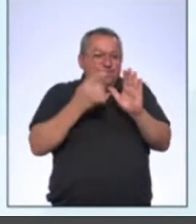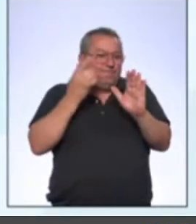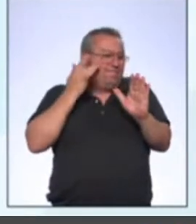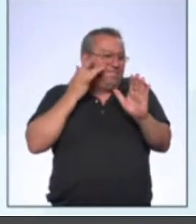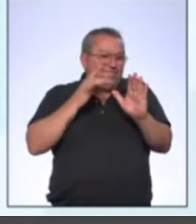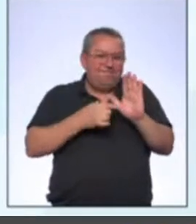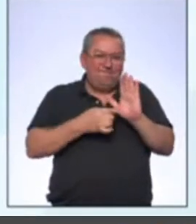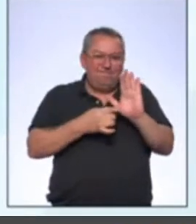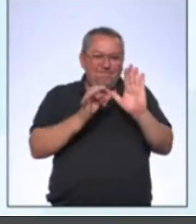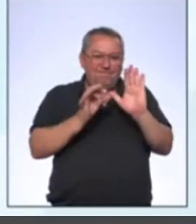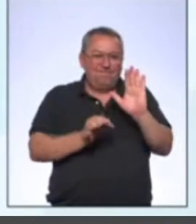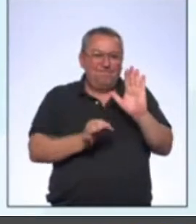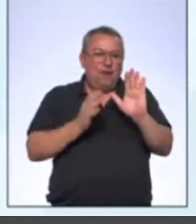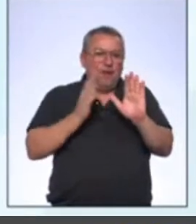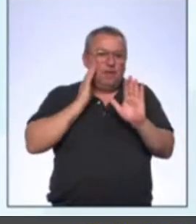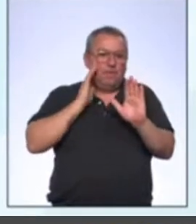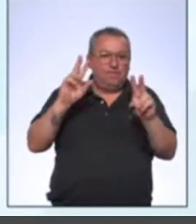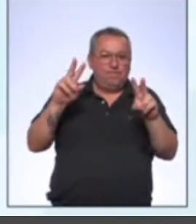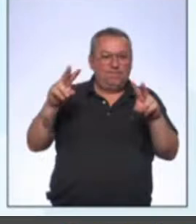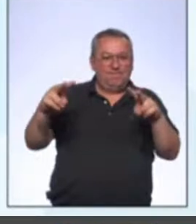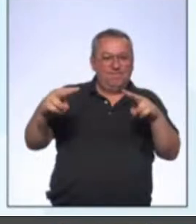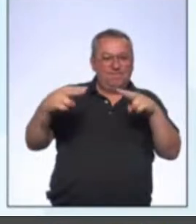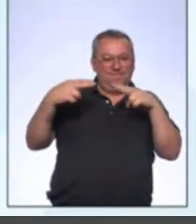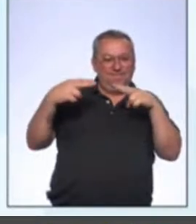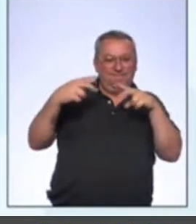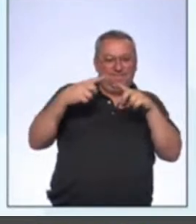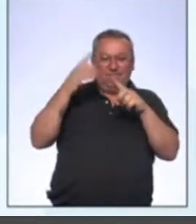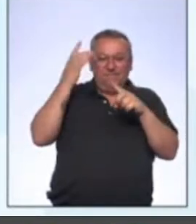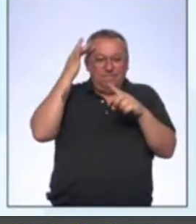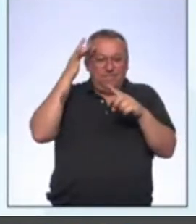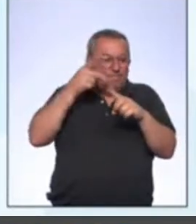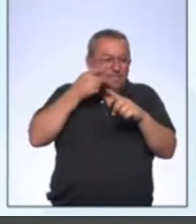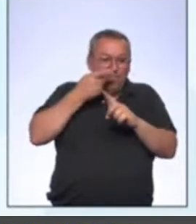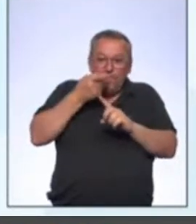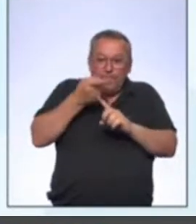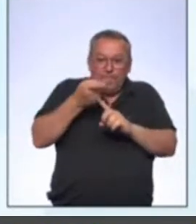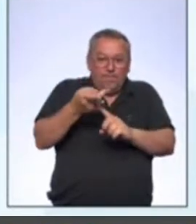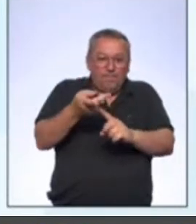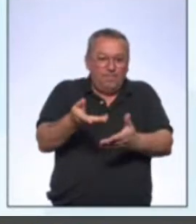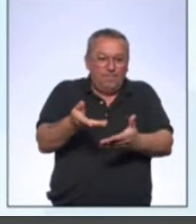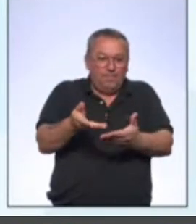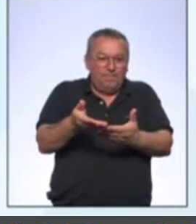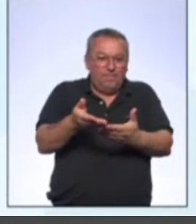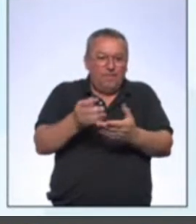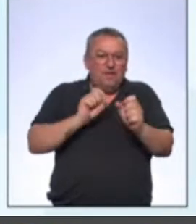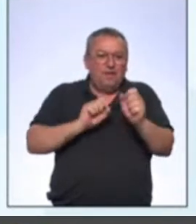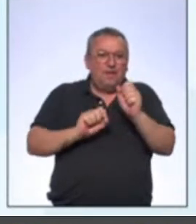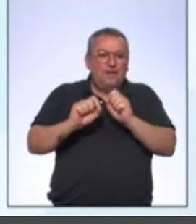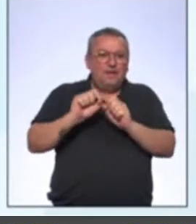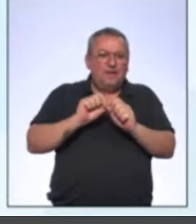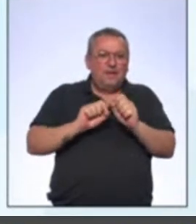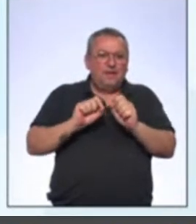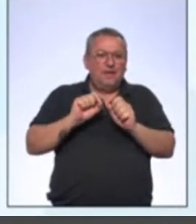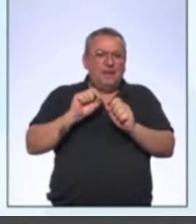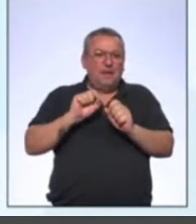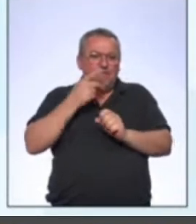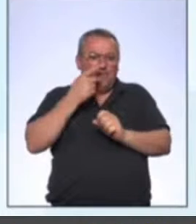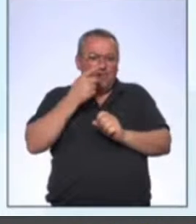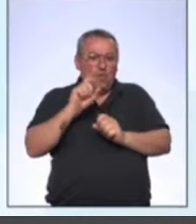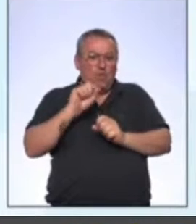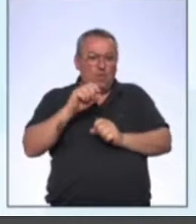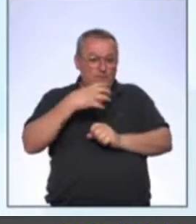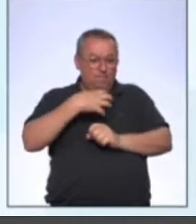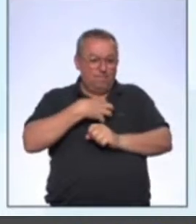se sabe revelar. Sabe bem olhar para ela, mas não sabe lhe falar. Quem quer dizer